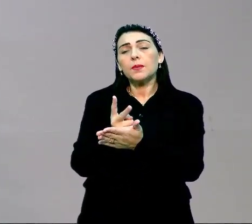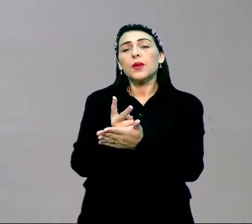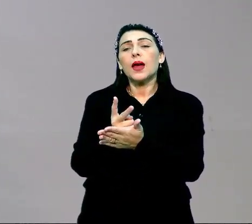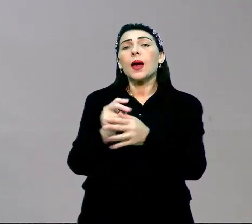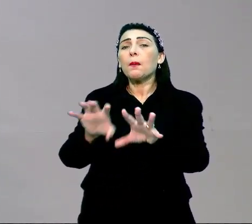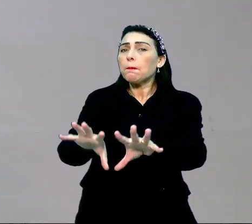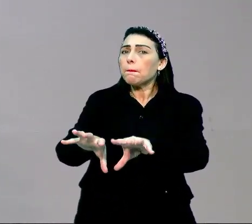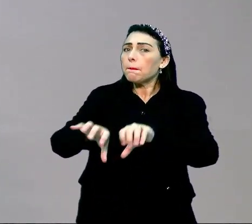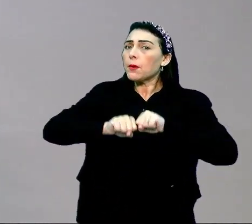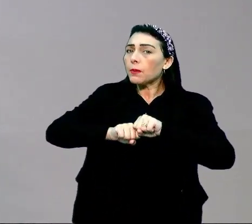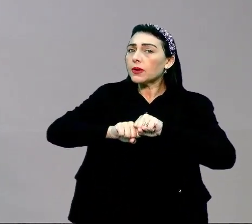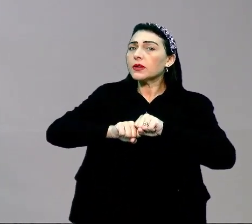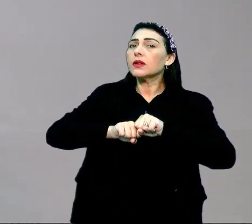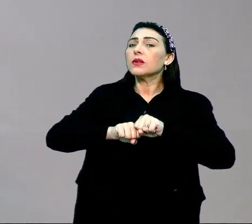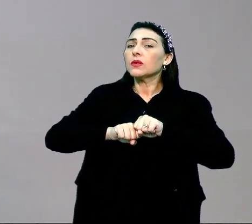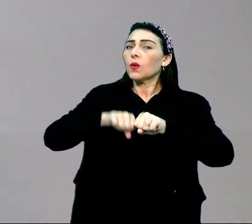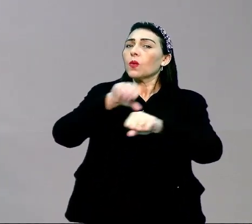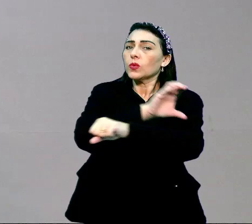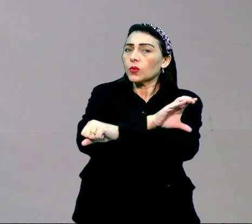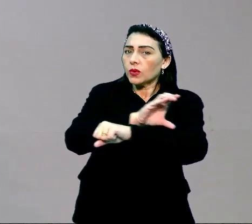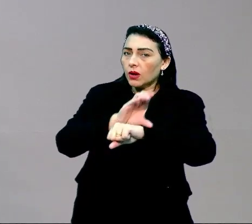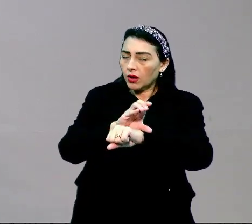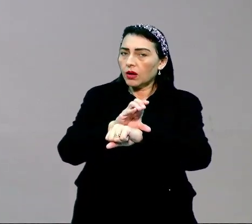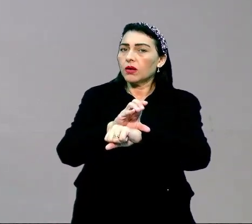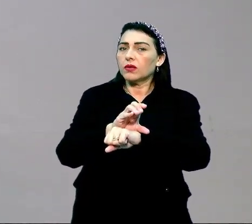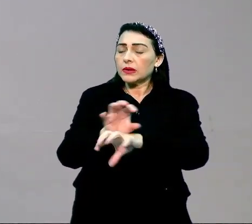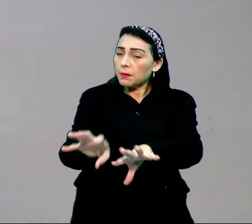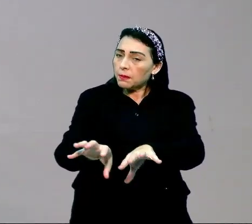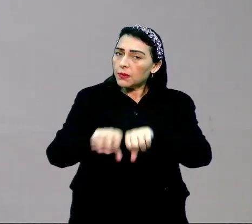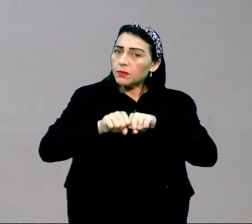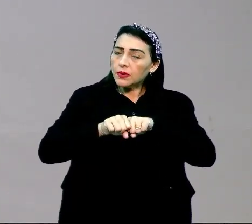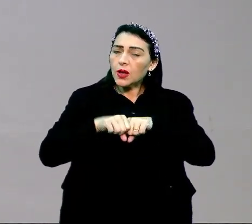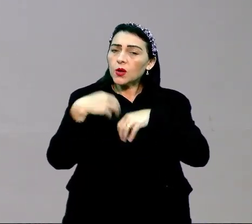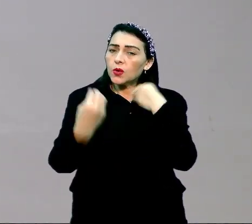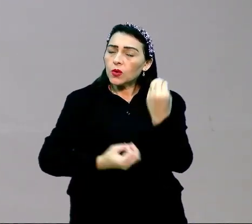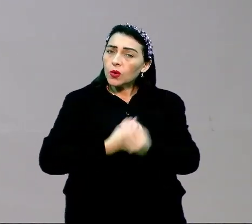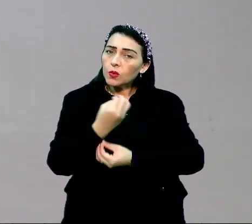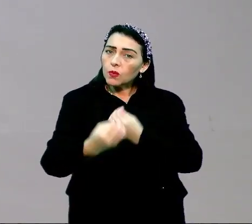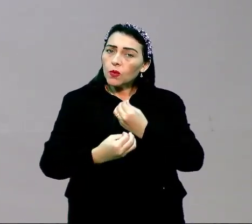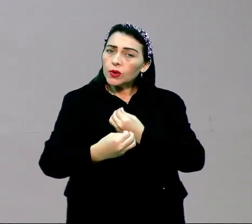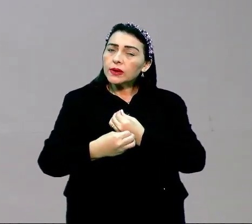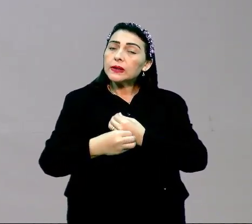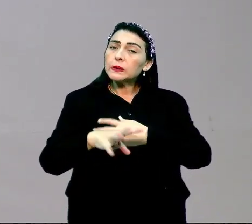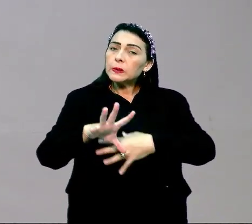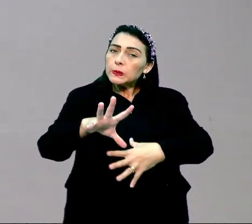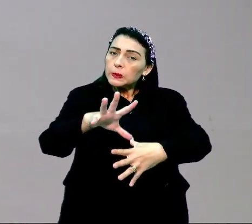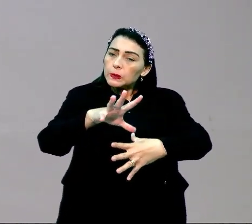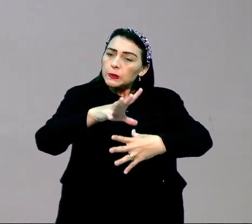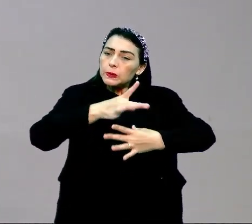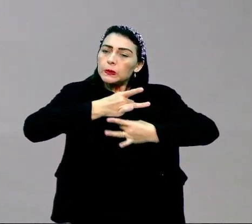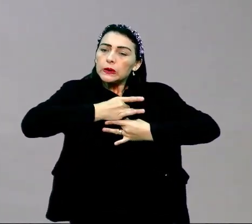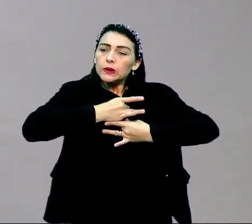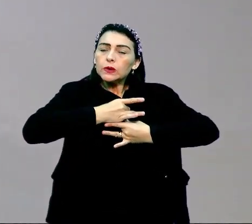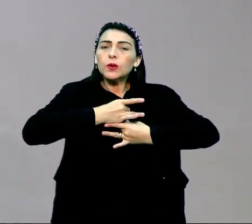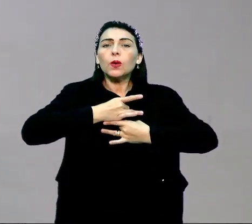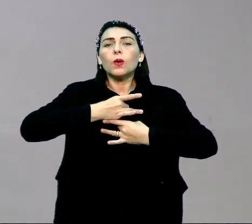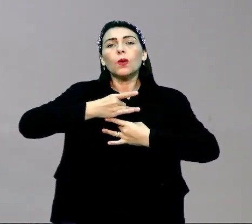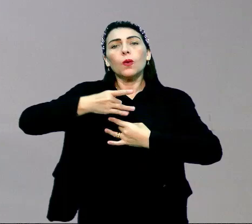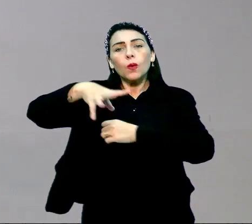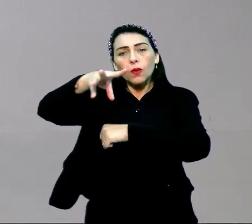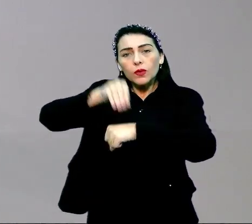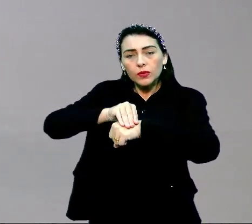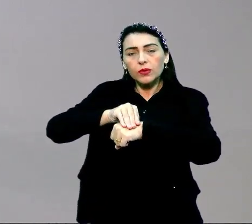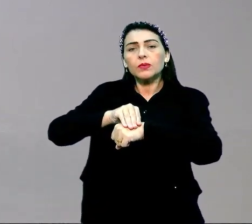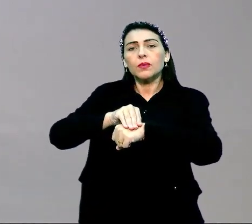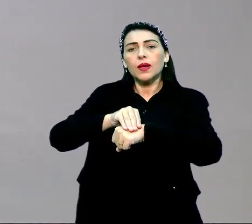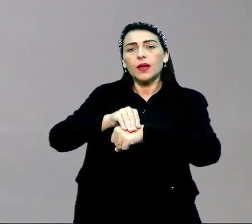para apropriação cultural. Essa apropriação é de como você absorve aquele conhecimento. No caso, ele